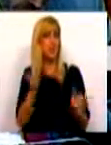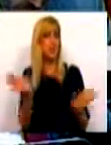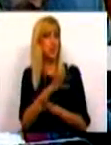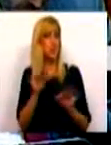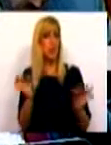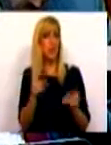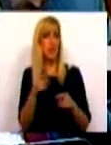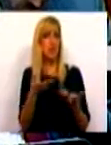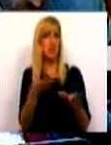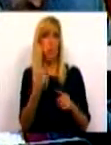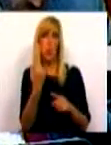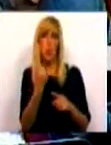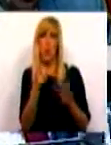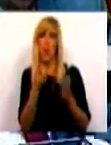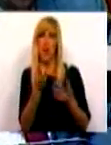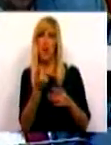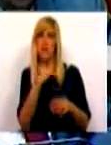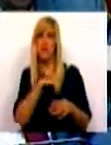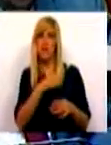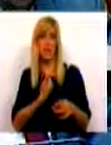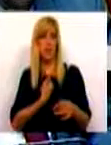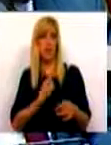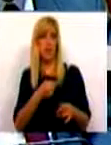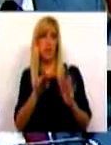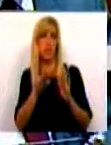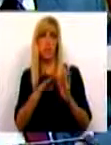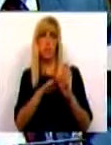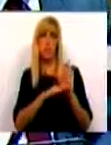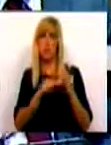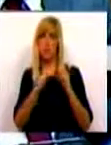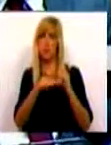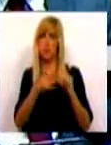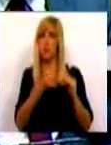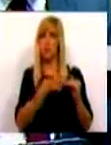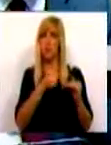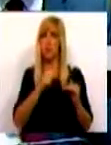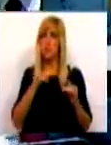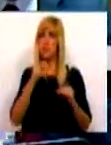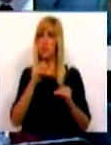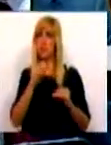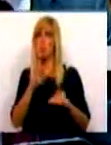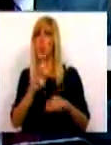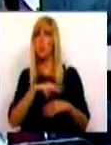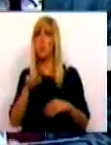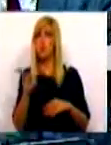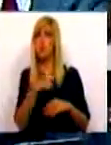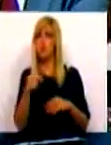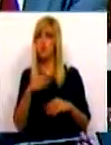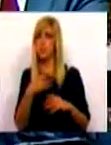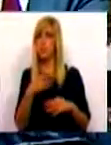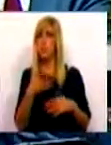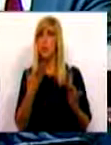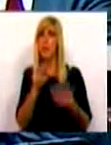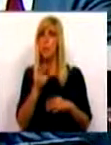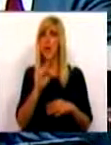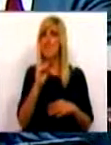extraordinárias. Uma dessas receitas está identificada no Programa de Estabilidade, são 235 milhões de euros, é mais do que uma décima de PIB,